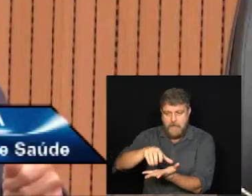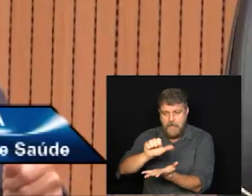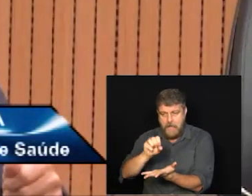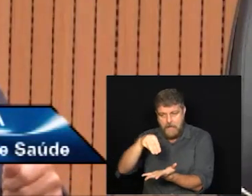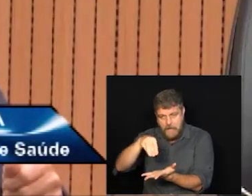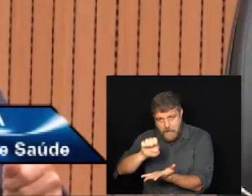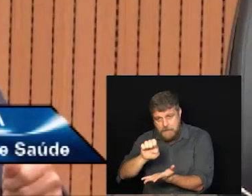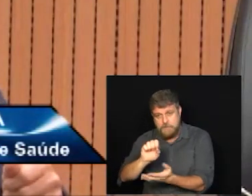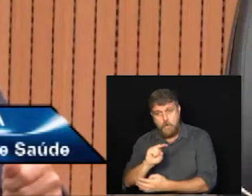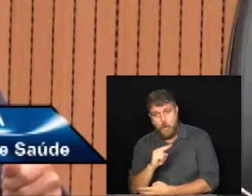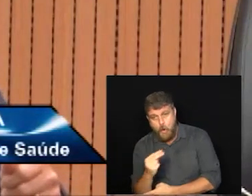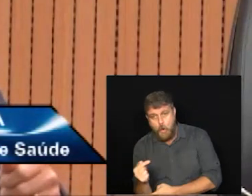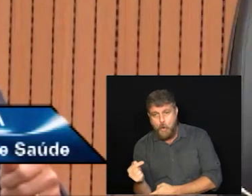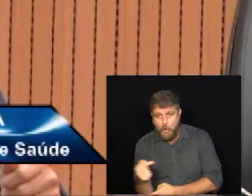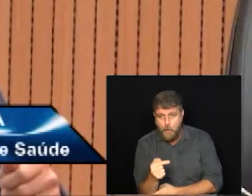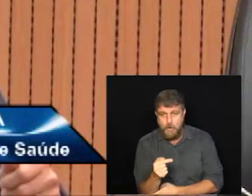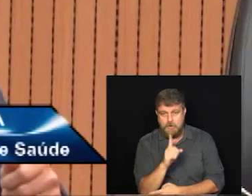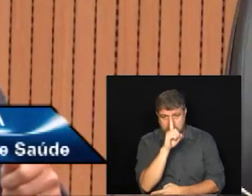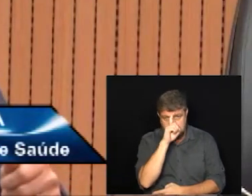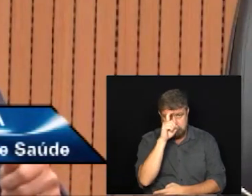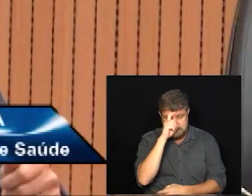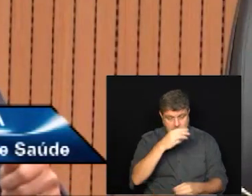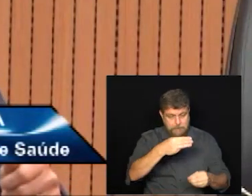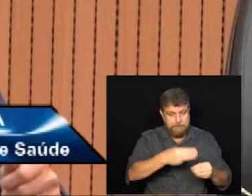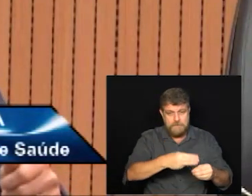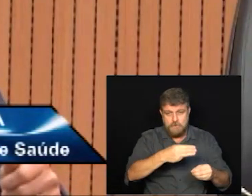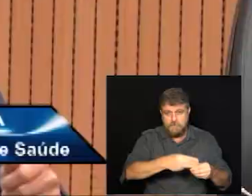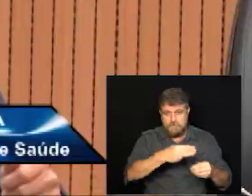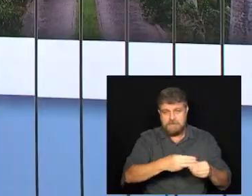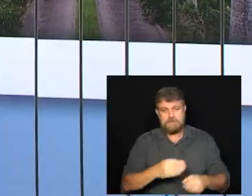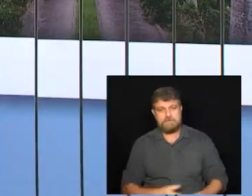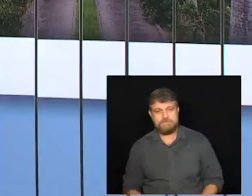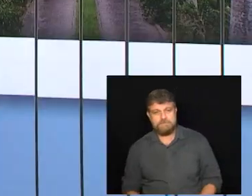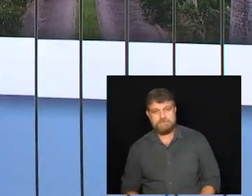também no Hospital Metropolitano.